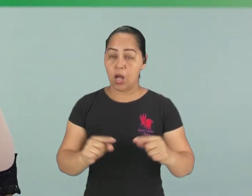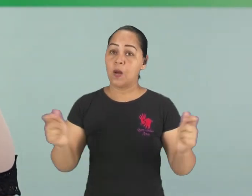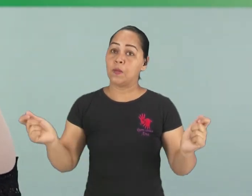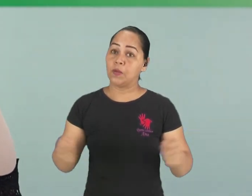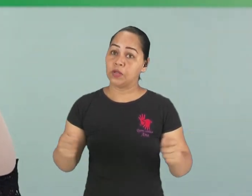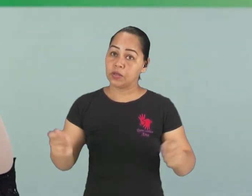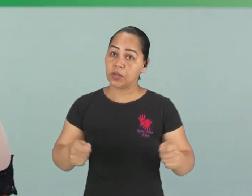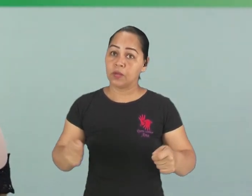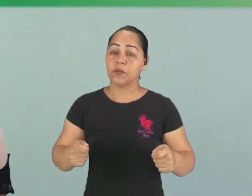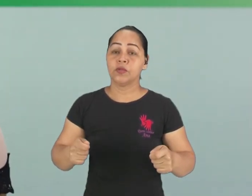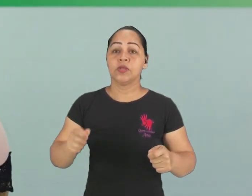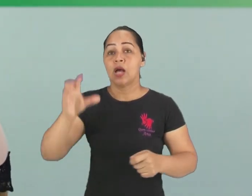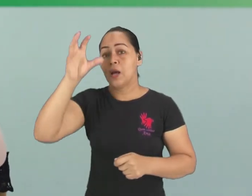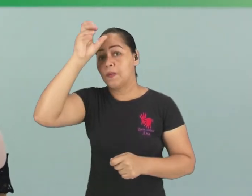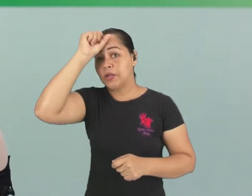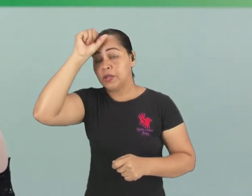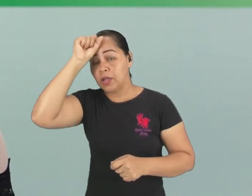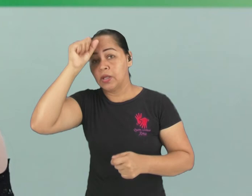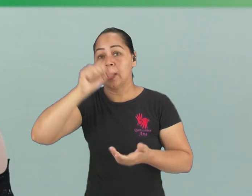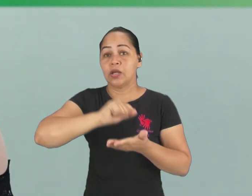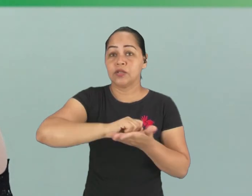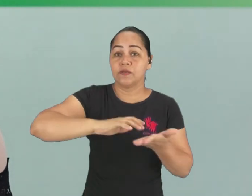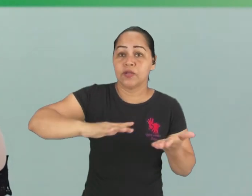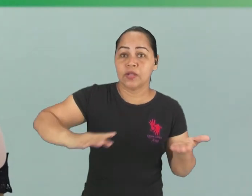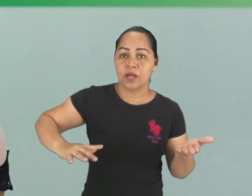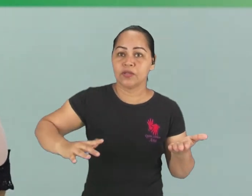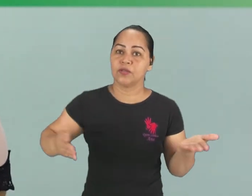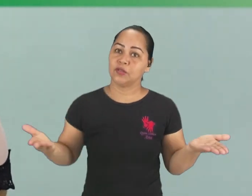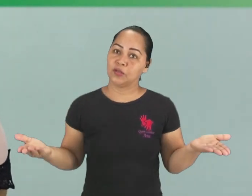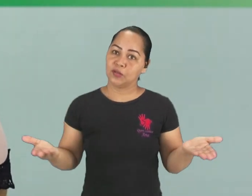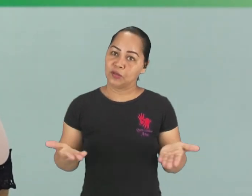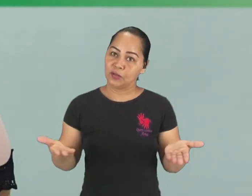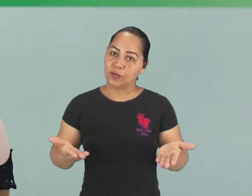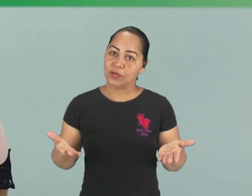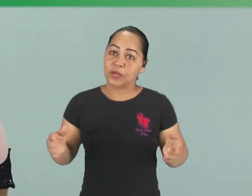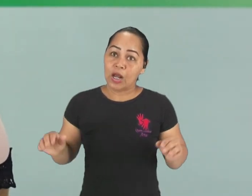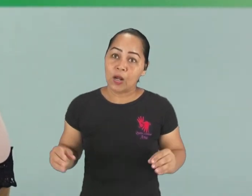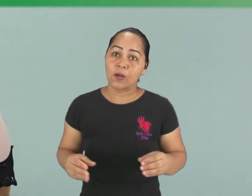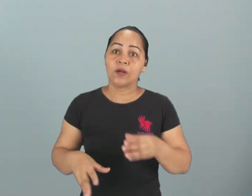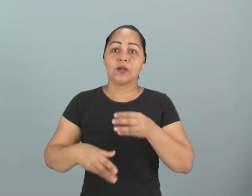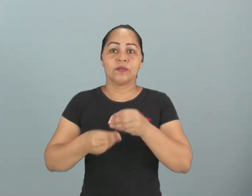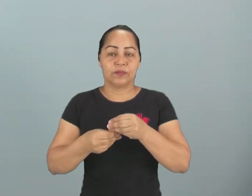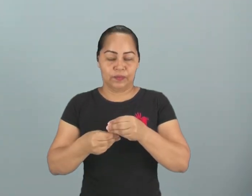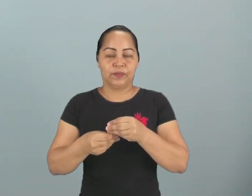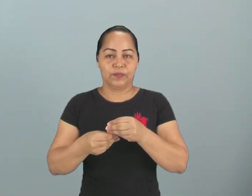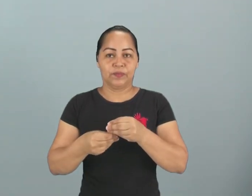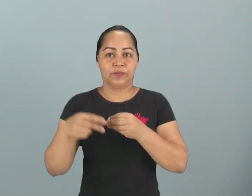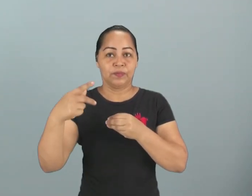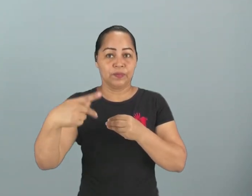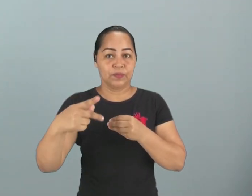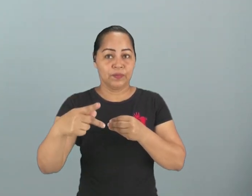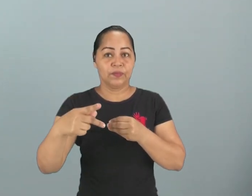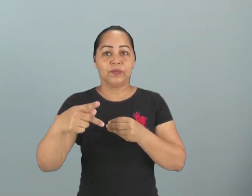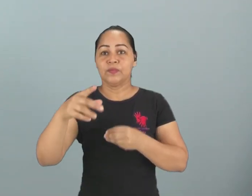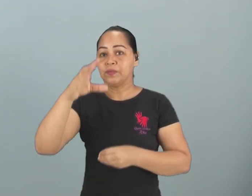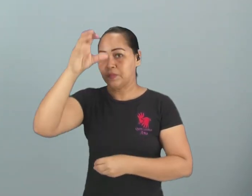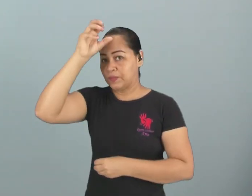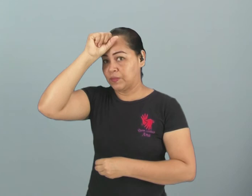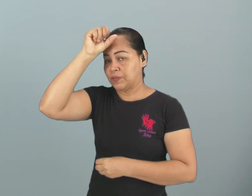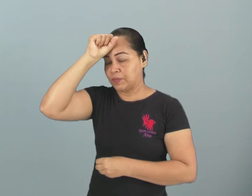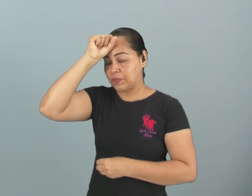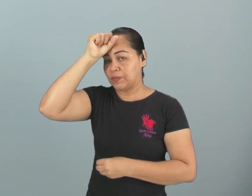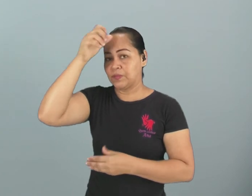resolver situações do tipo que vimos na aula de hoje. Lembrando que nas nossas aulas anteriores,